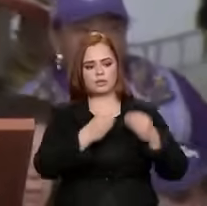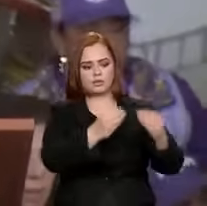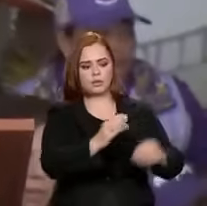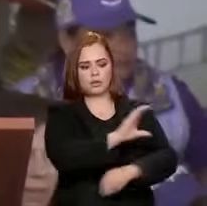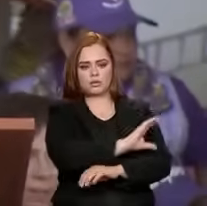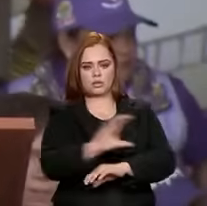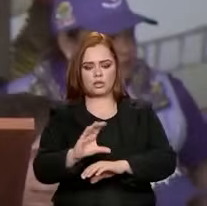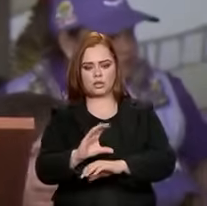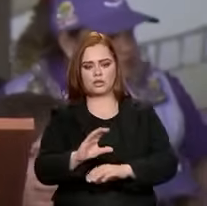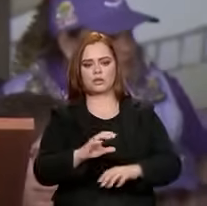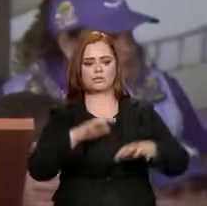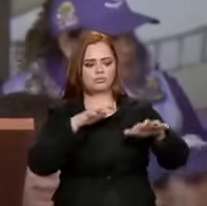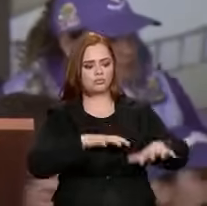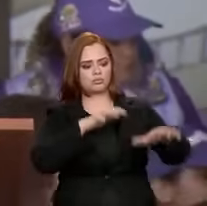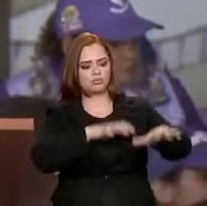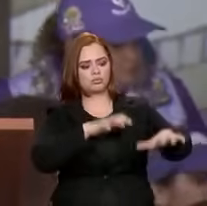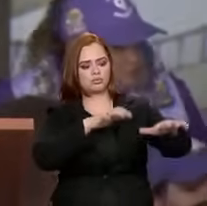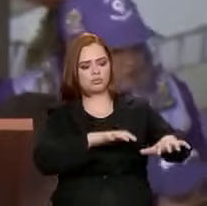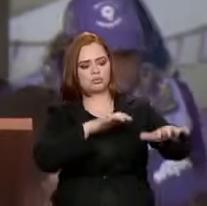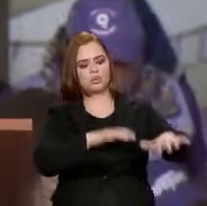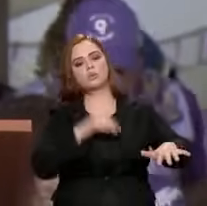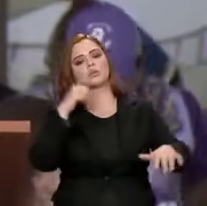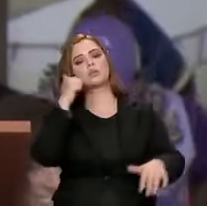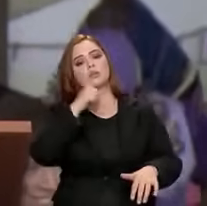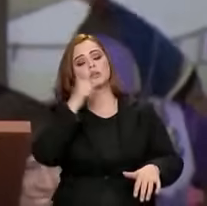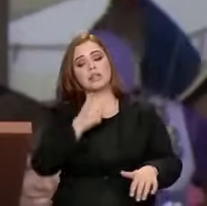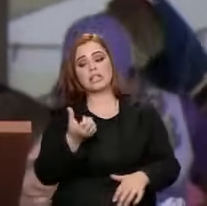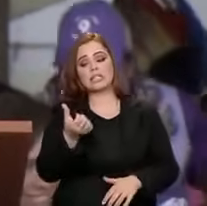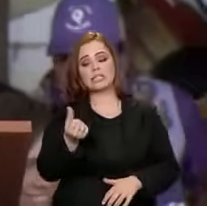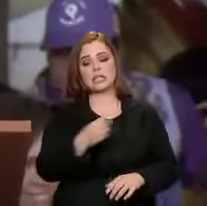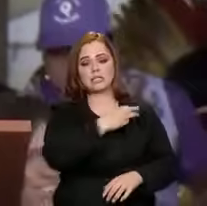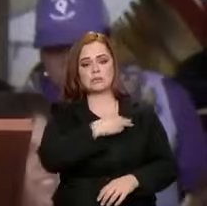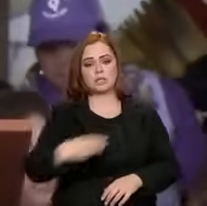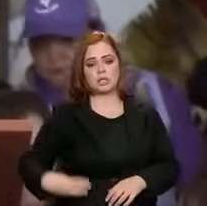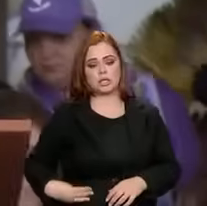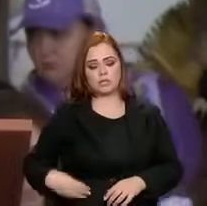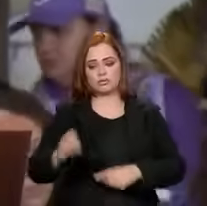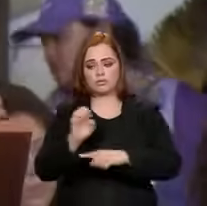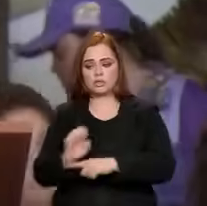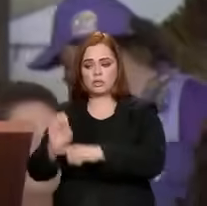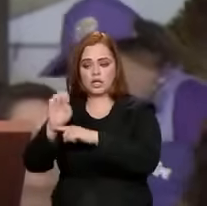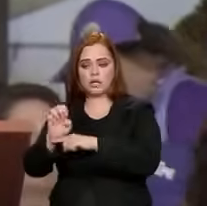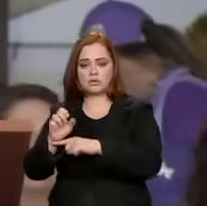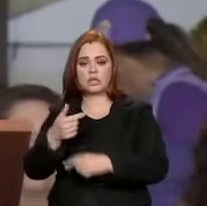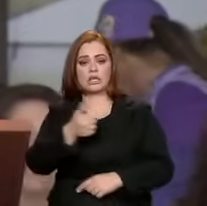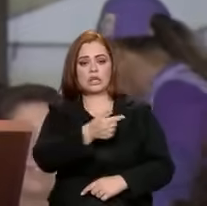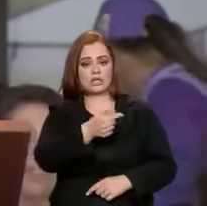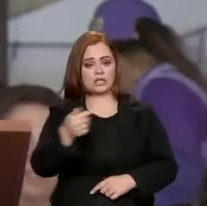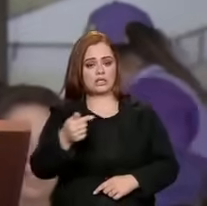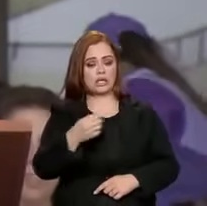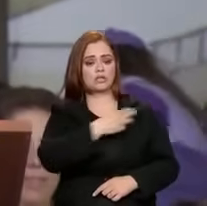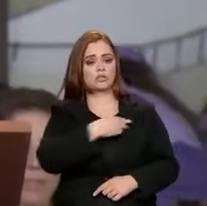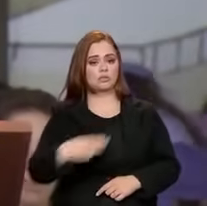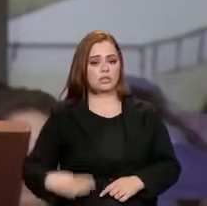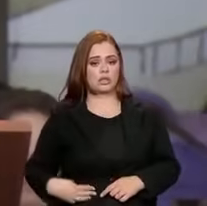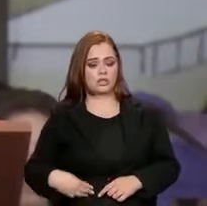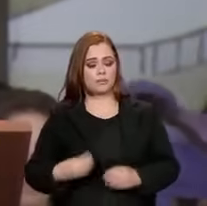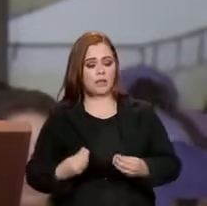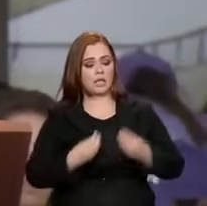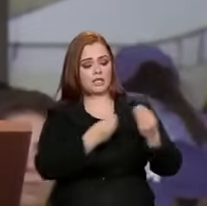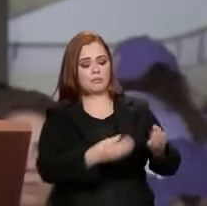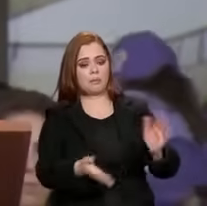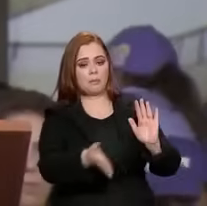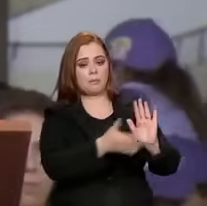Margaridas e seis ministros de Estados e sete ministras receberam a pauta